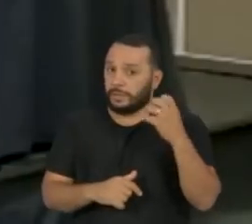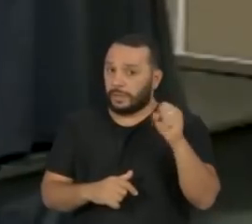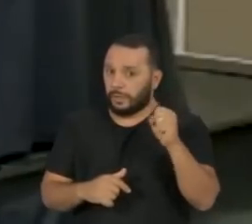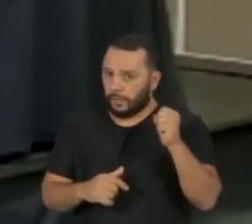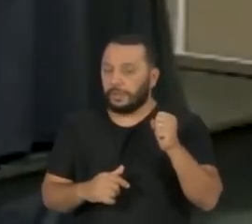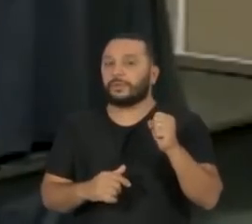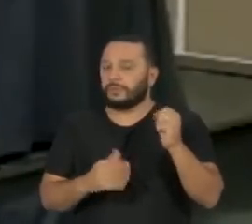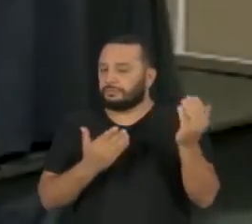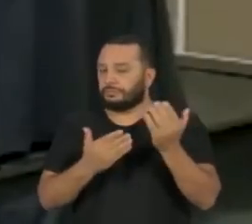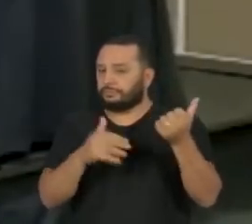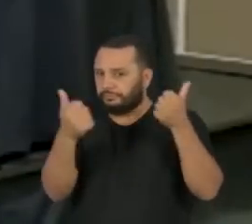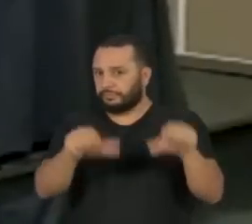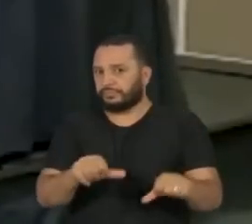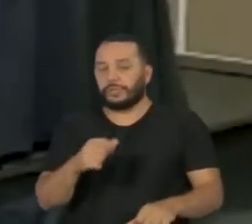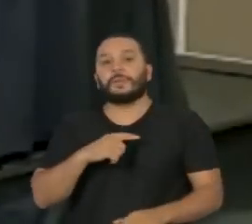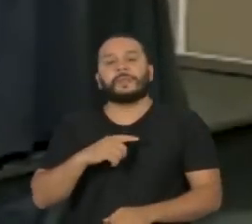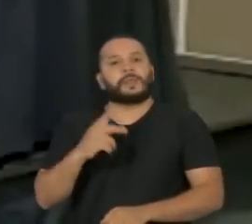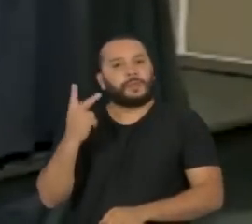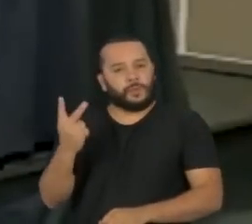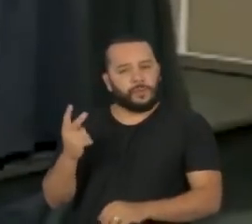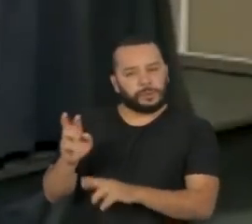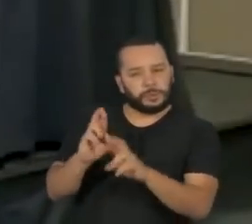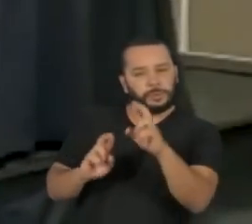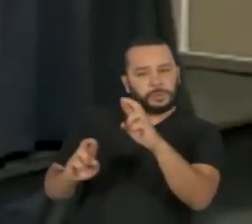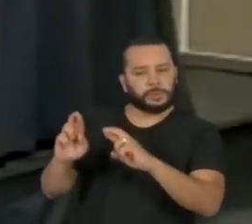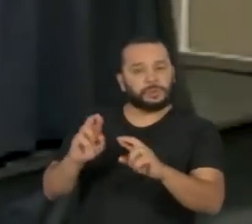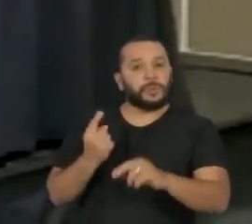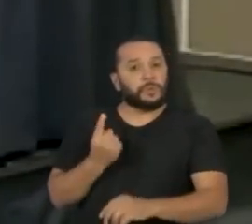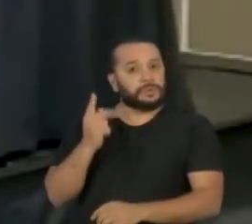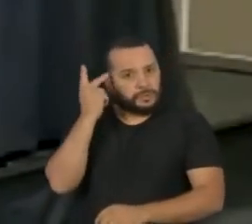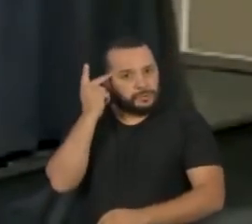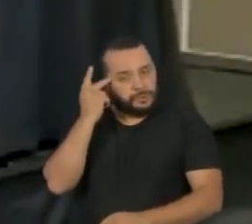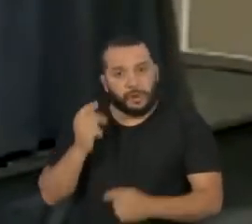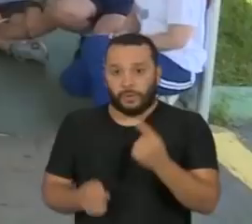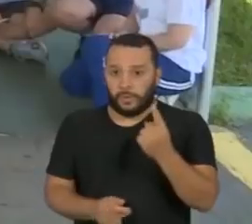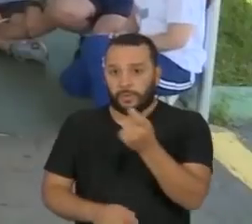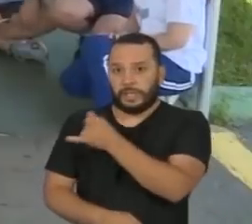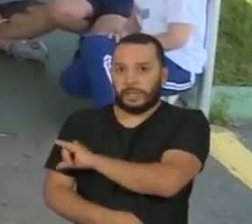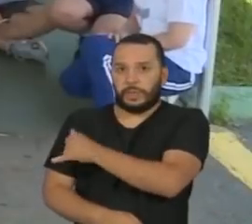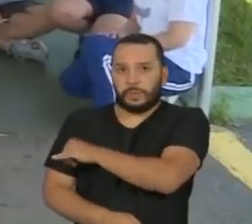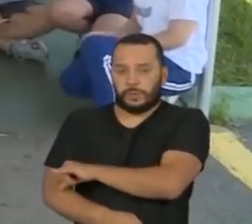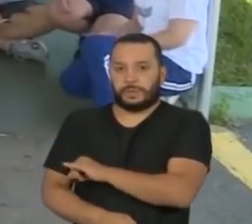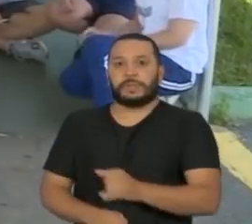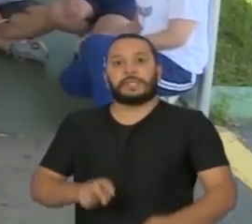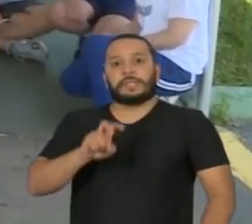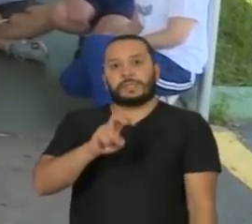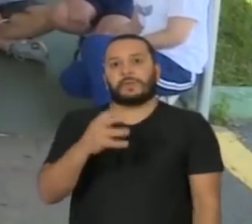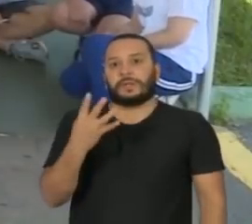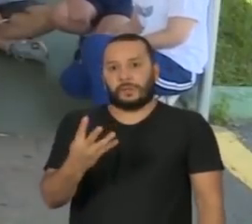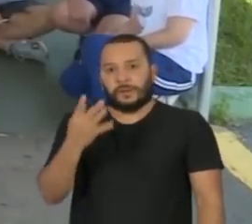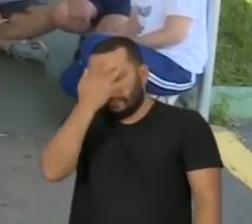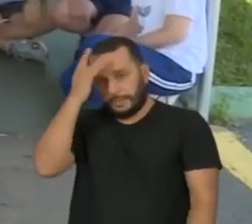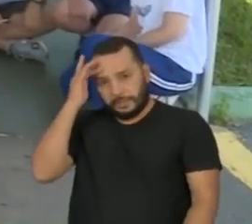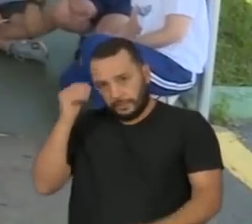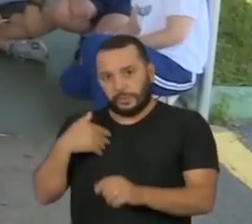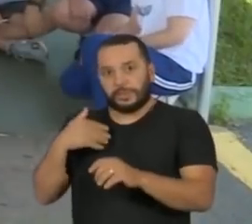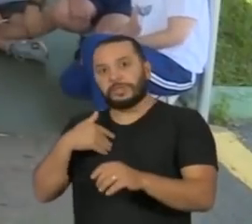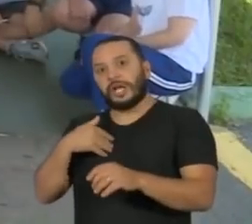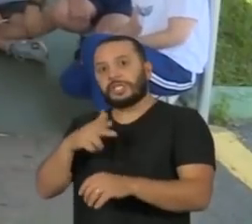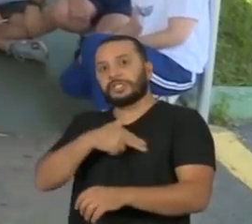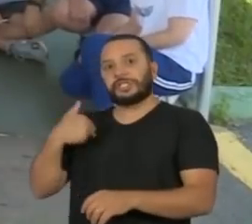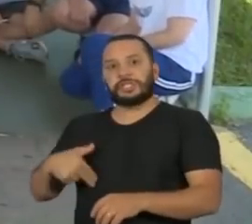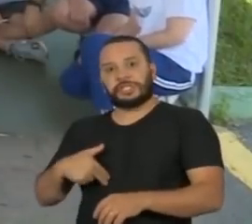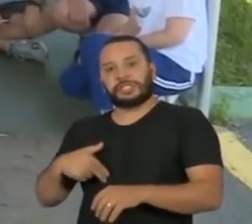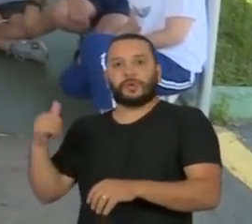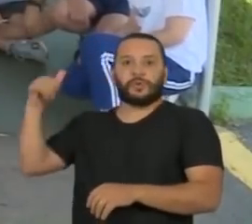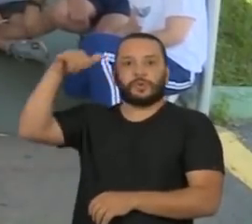foram descartados. 2 são monitorados, um em São Paulo e um no Rio de Janeiro. Os 54 repatriados e participantes da